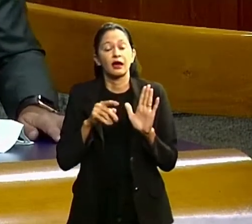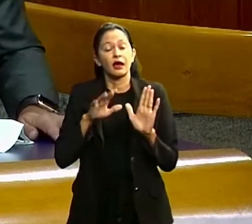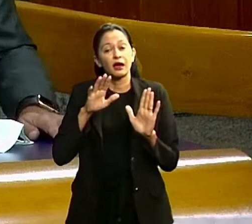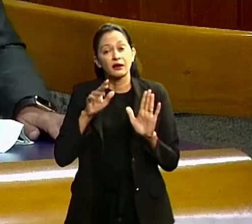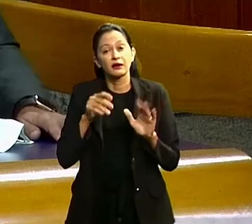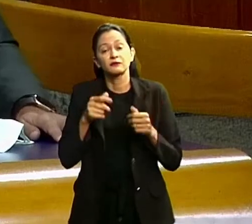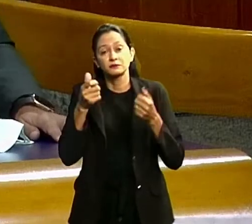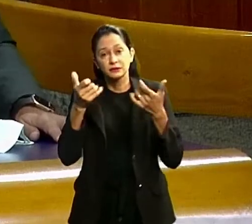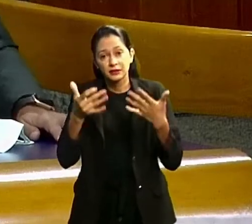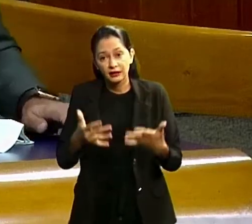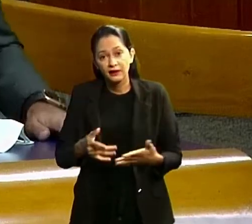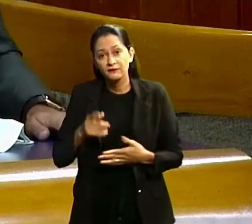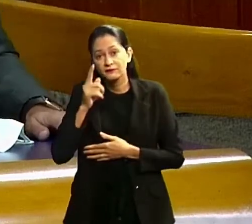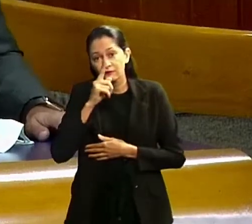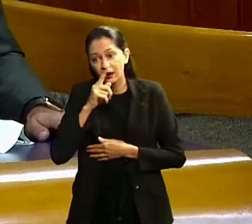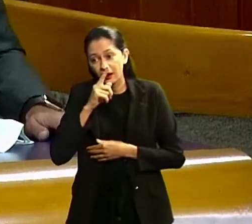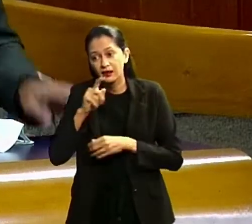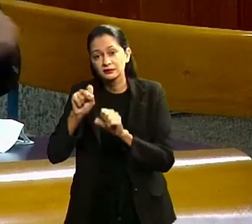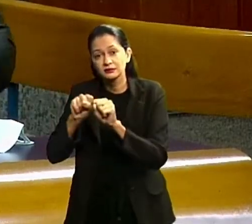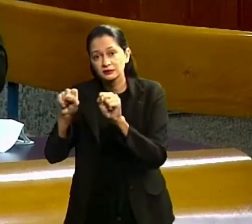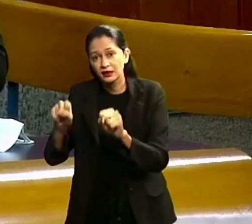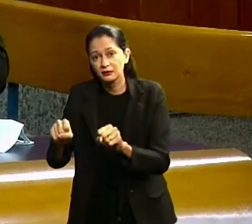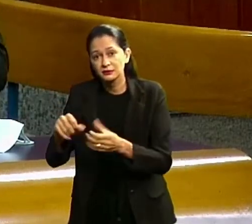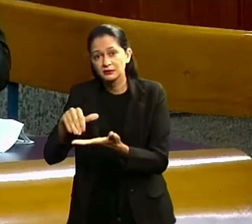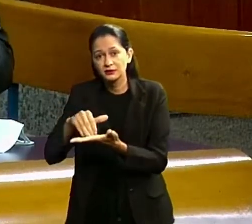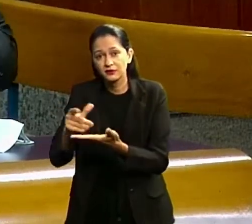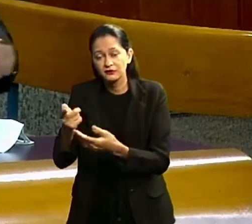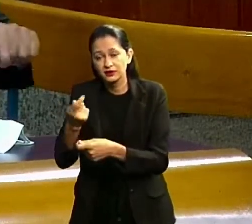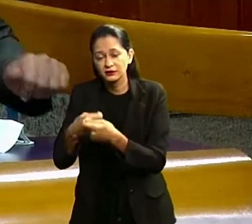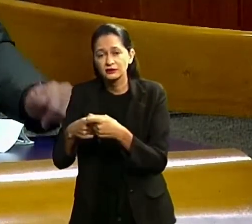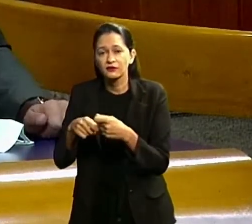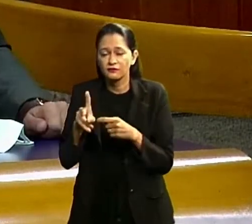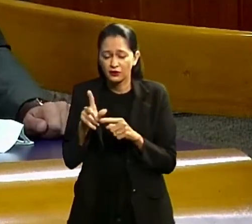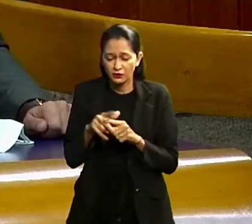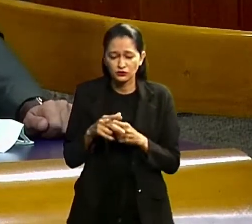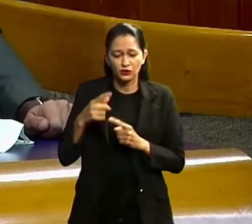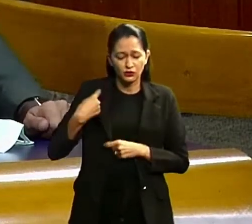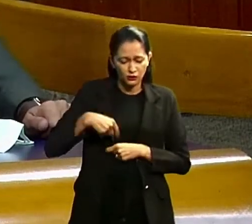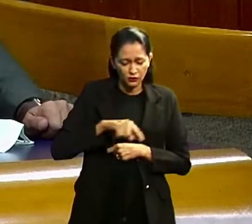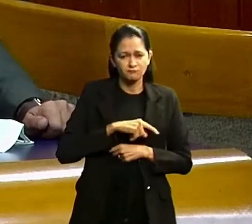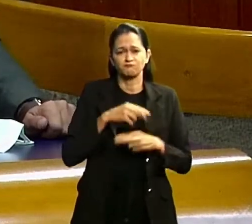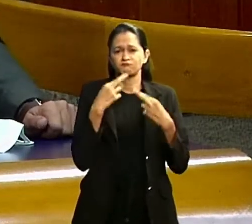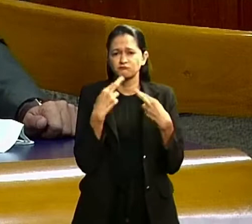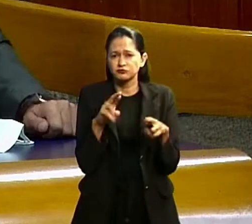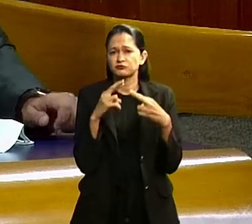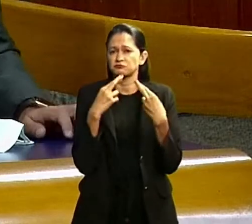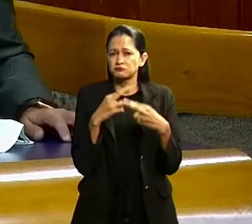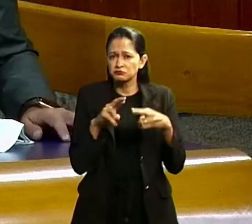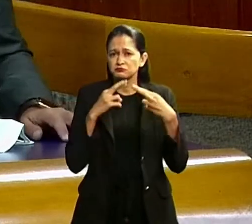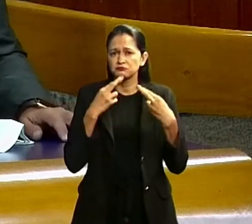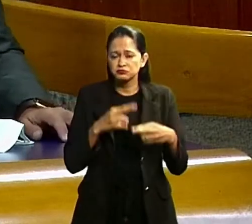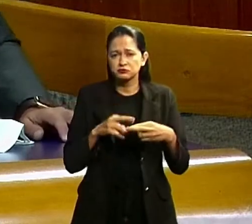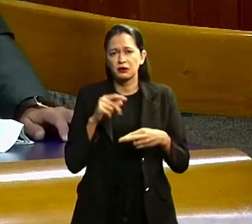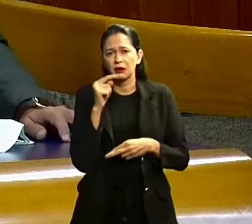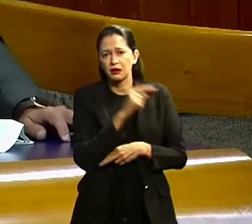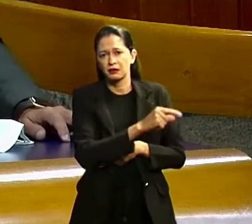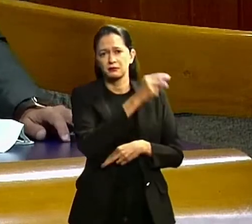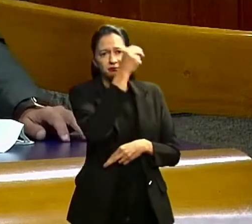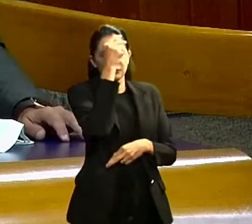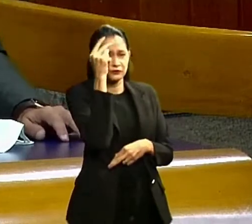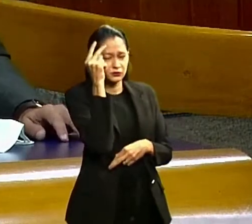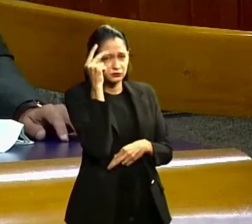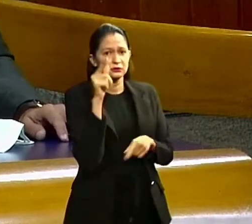aplicado de maneira errada, e está sendo corrigido, através das brigas desses vereadores aqui, que está batendo lá na porta do prefeito,